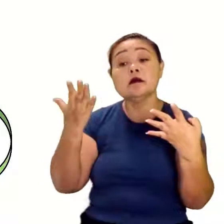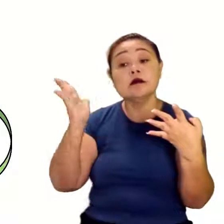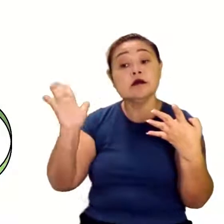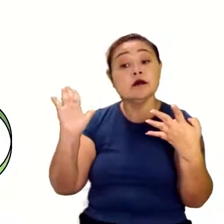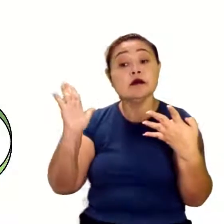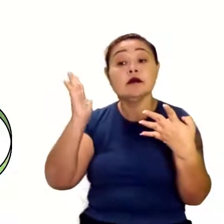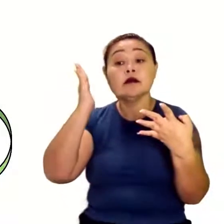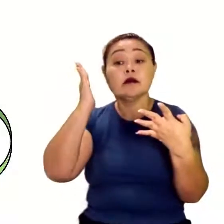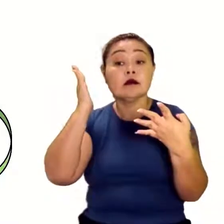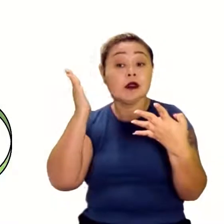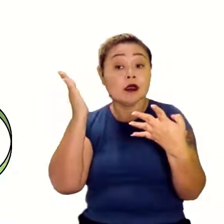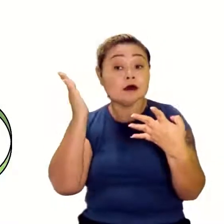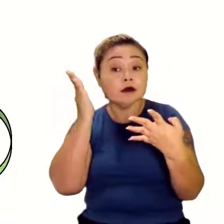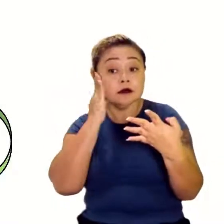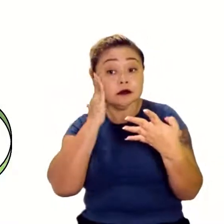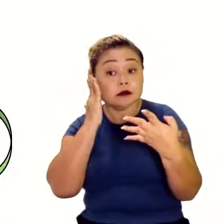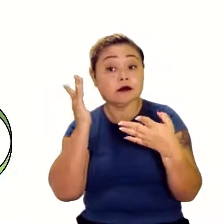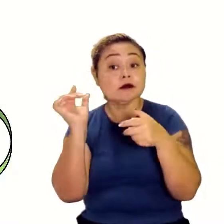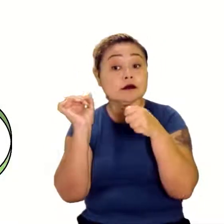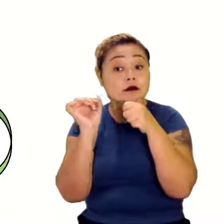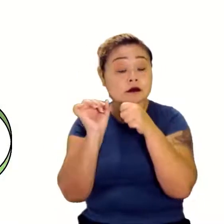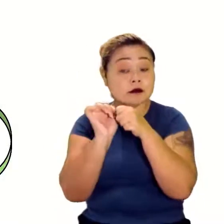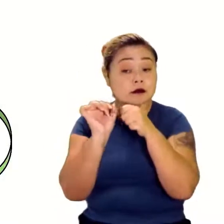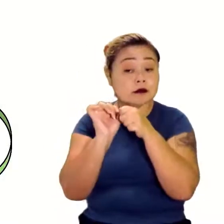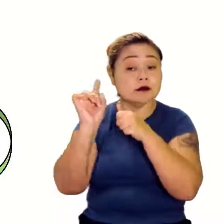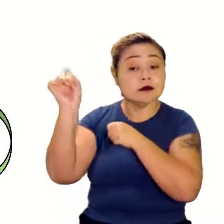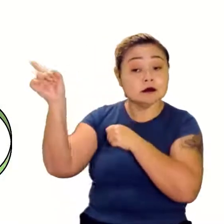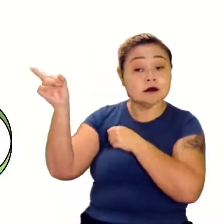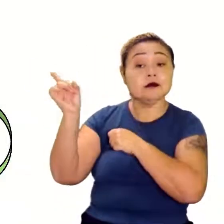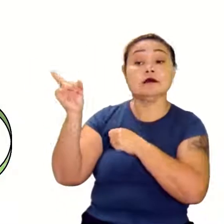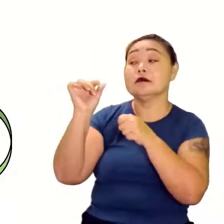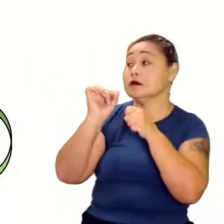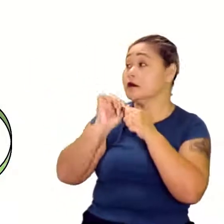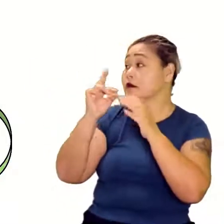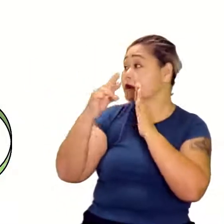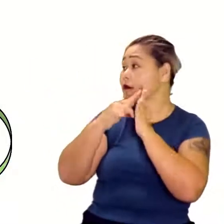fazer, agora só oficializamos essa regrinha.